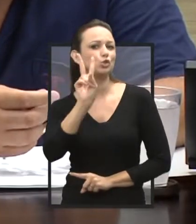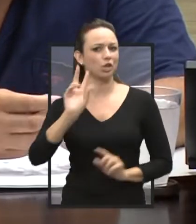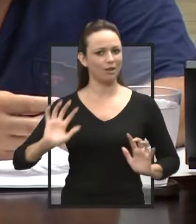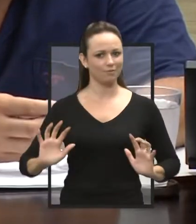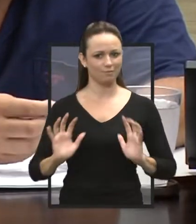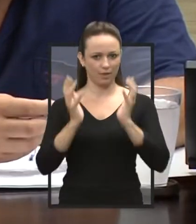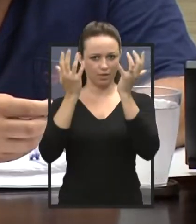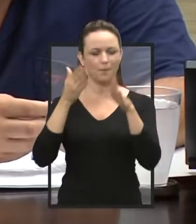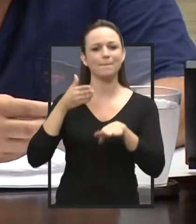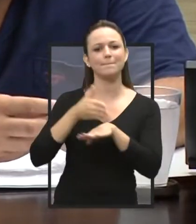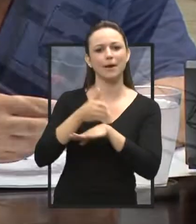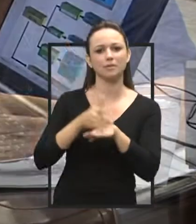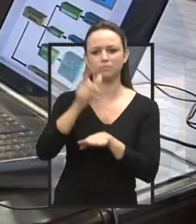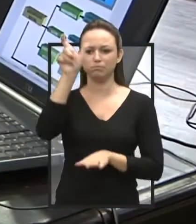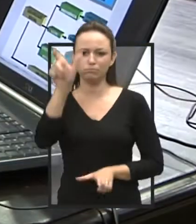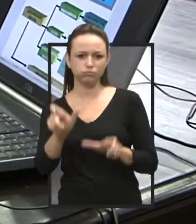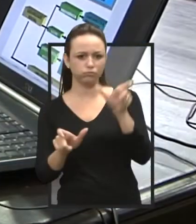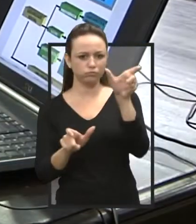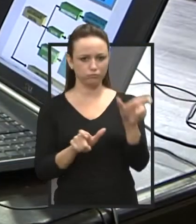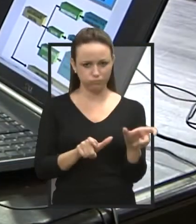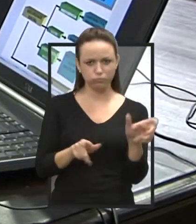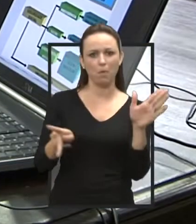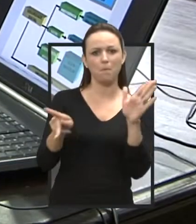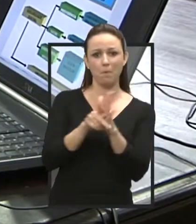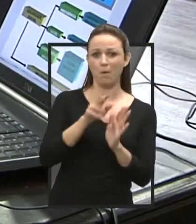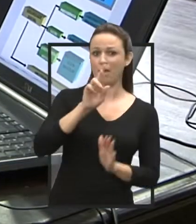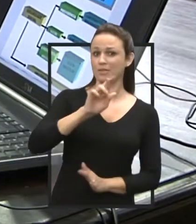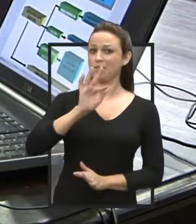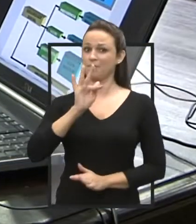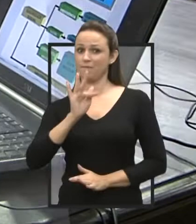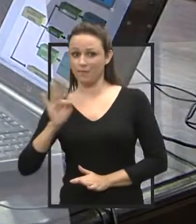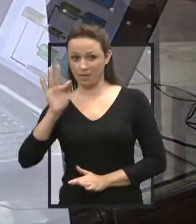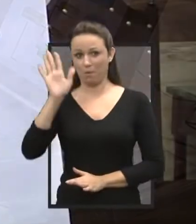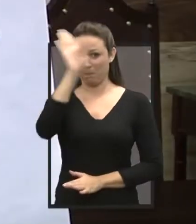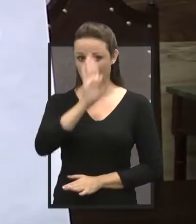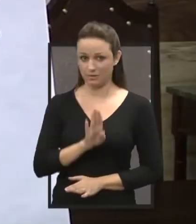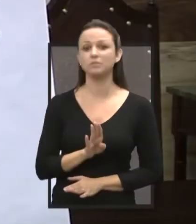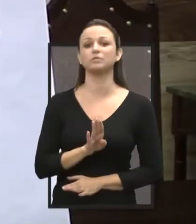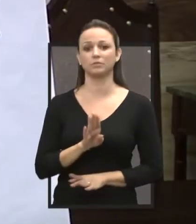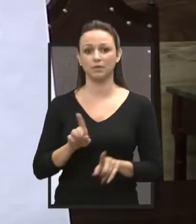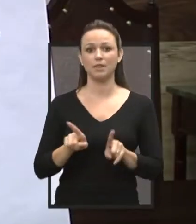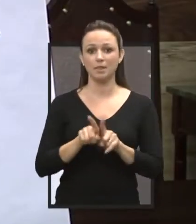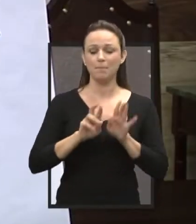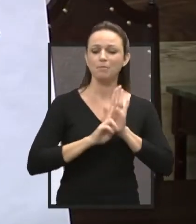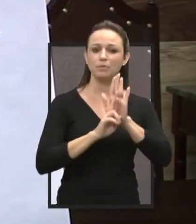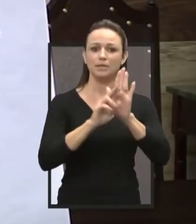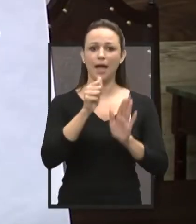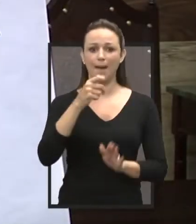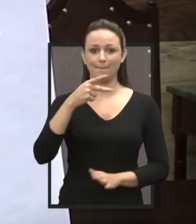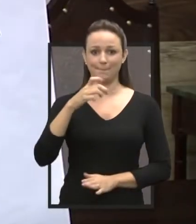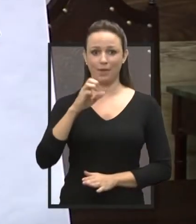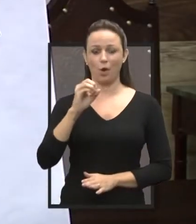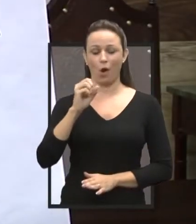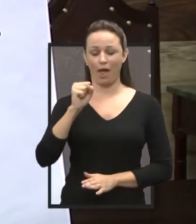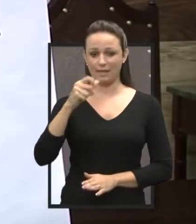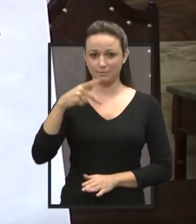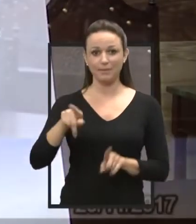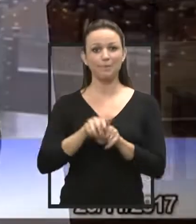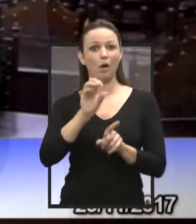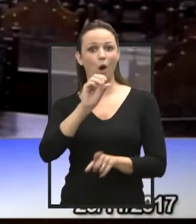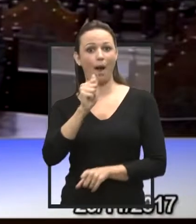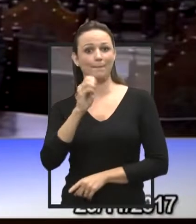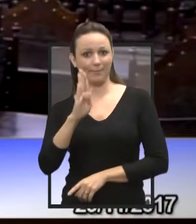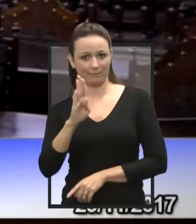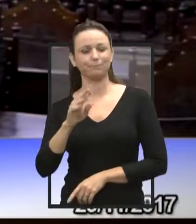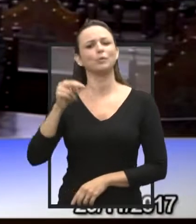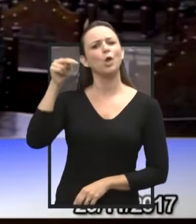evento, com a participação de auditores fiscais da Receita Federal do Brasil, representantes da POSP e da OAB.